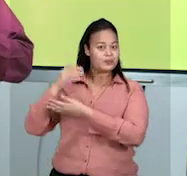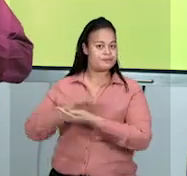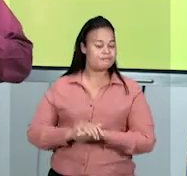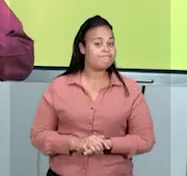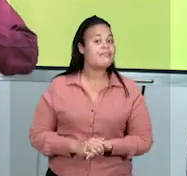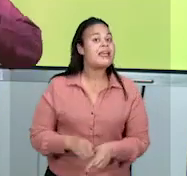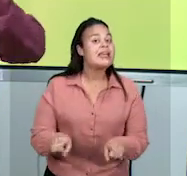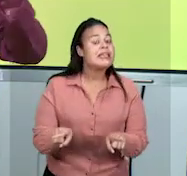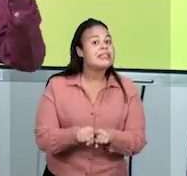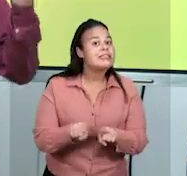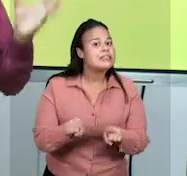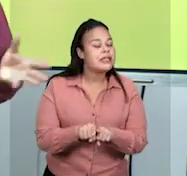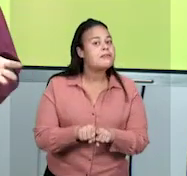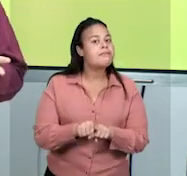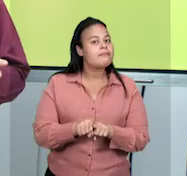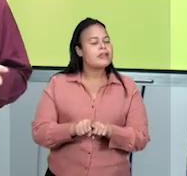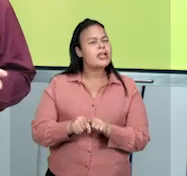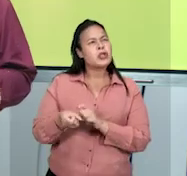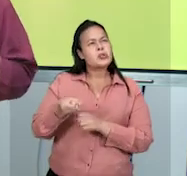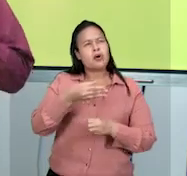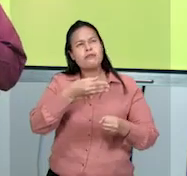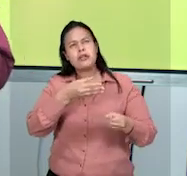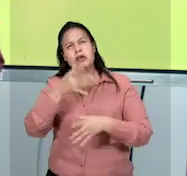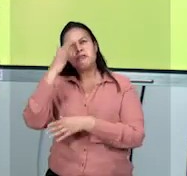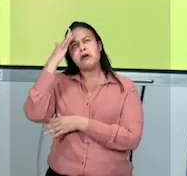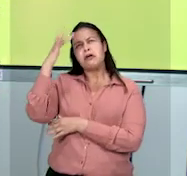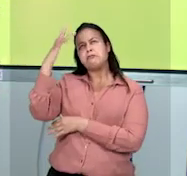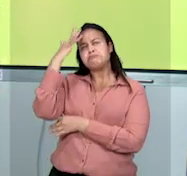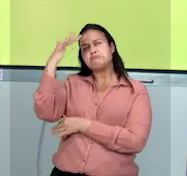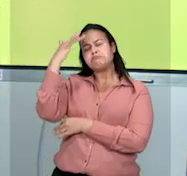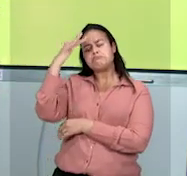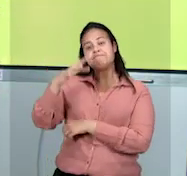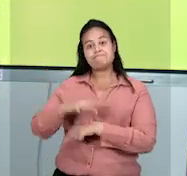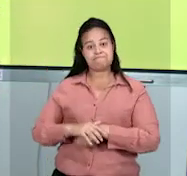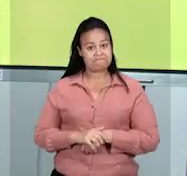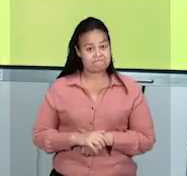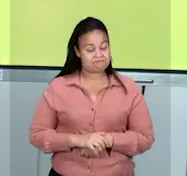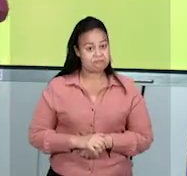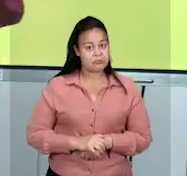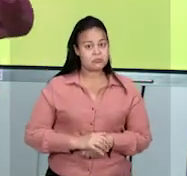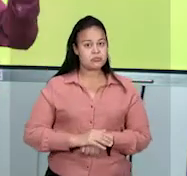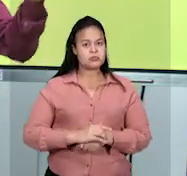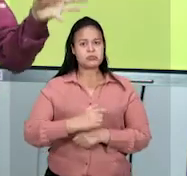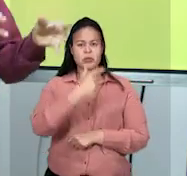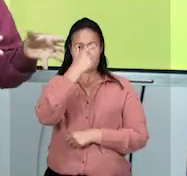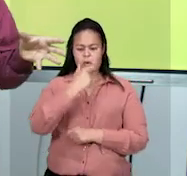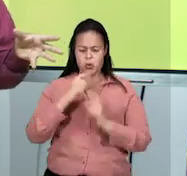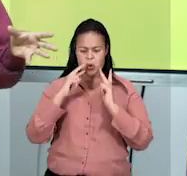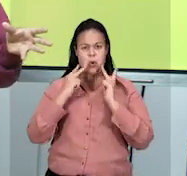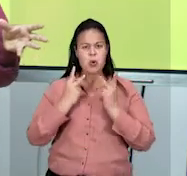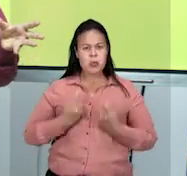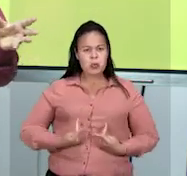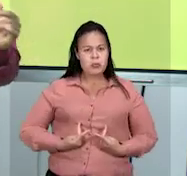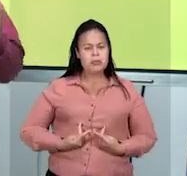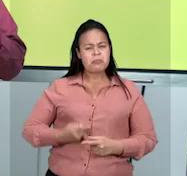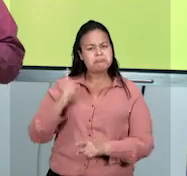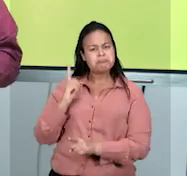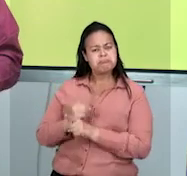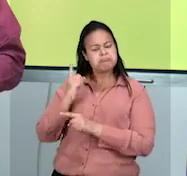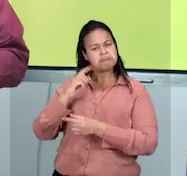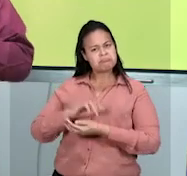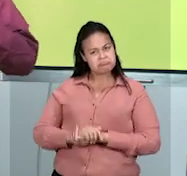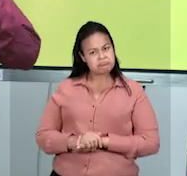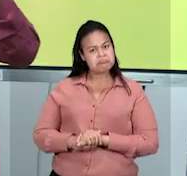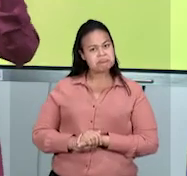de partida de novas reflexões. Vai ser o momento que o homem, ao mesmo tempo que ele vai se descobrir, que